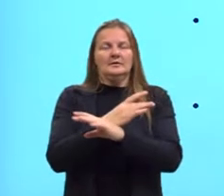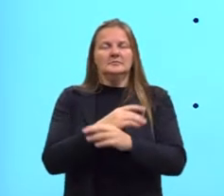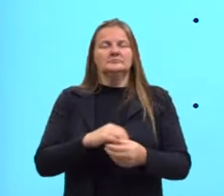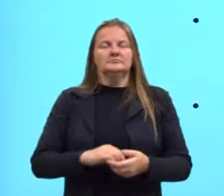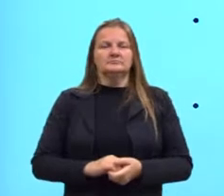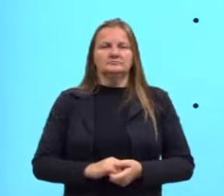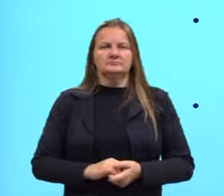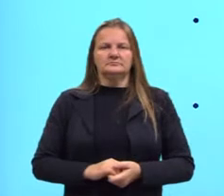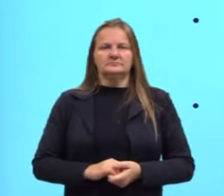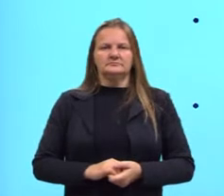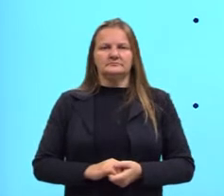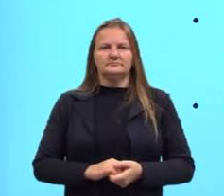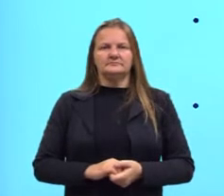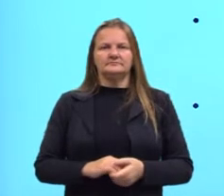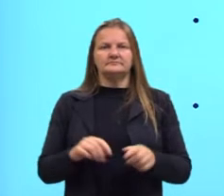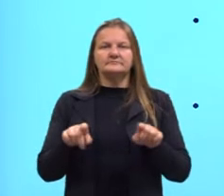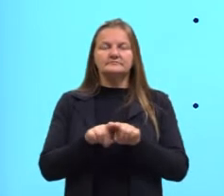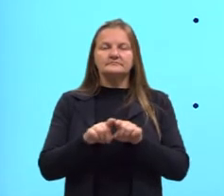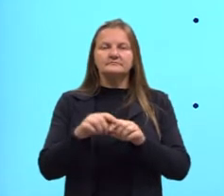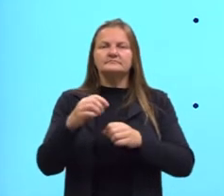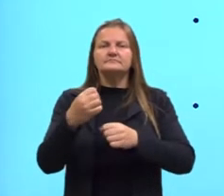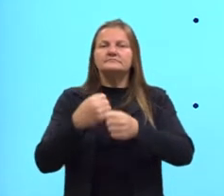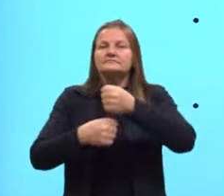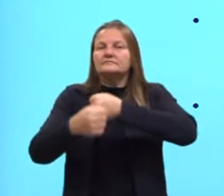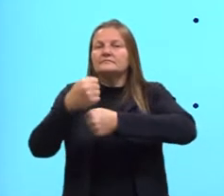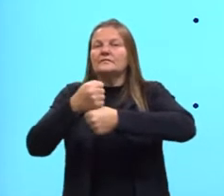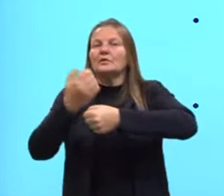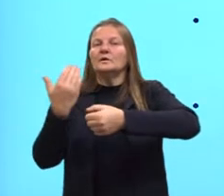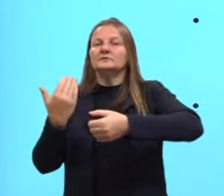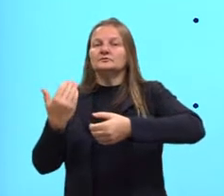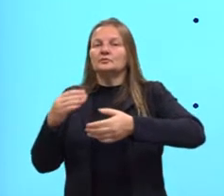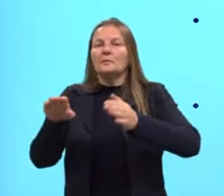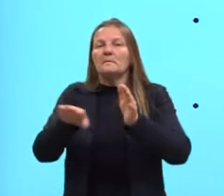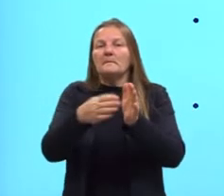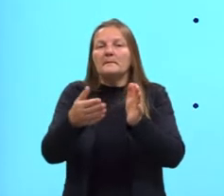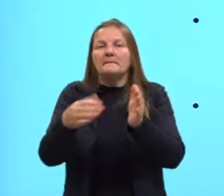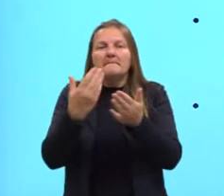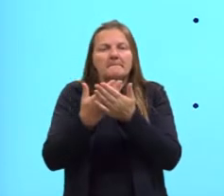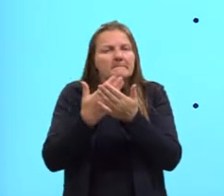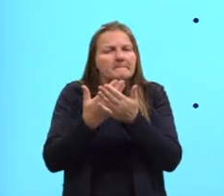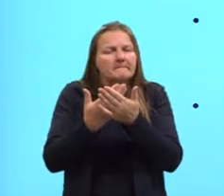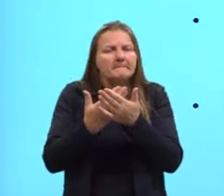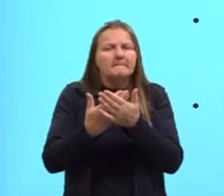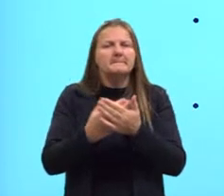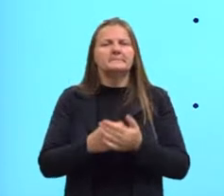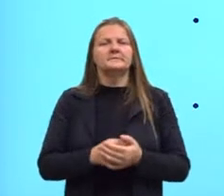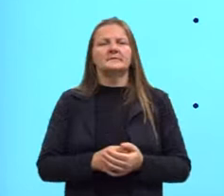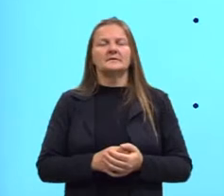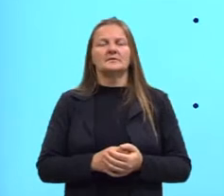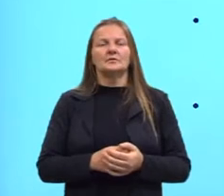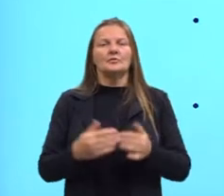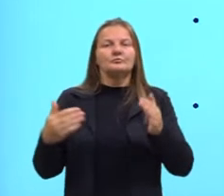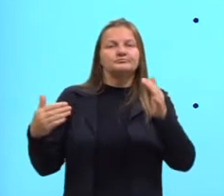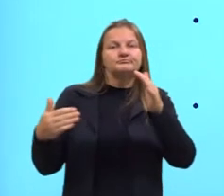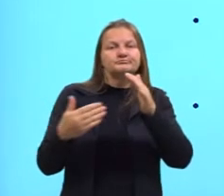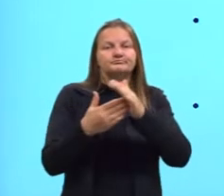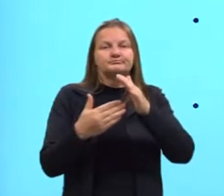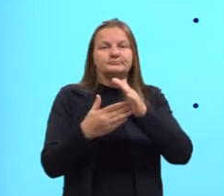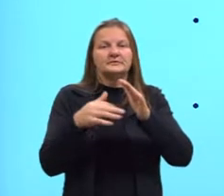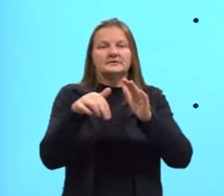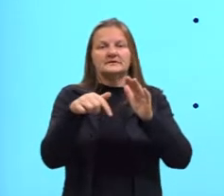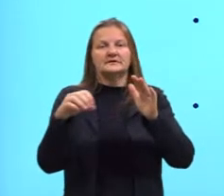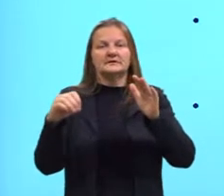superior e o ano em que o tempo médio de estudo de pessoas atingirá o